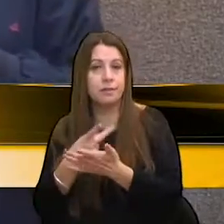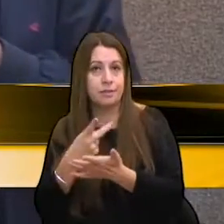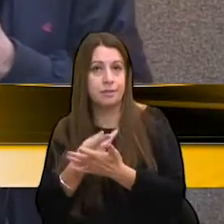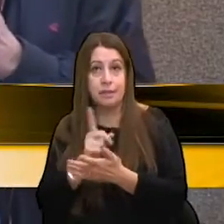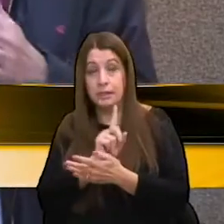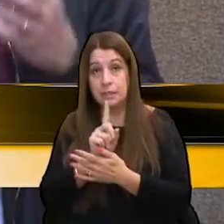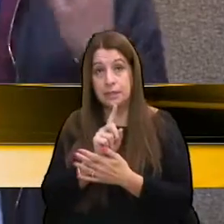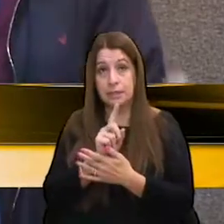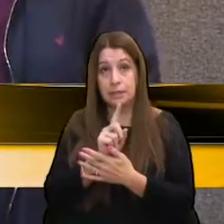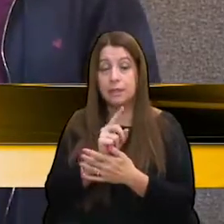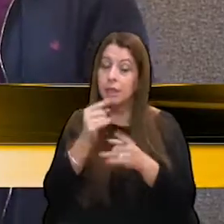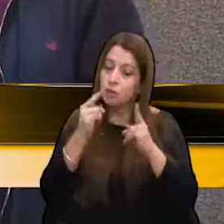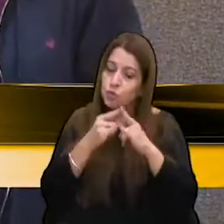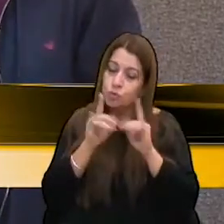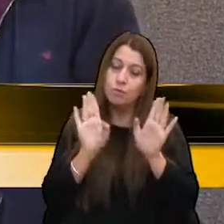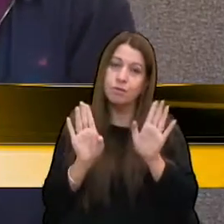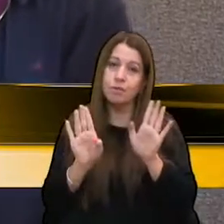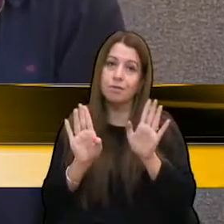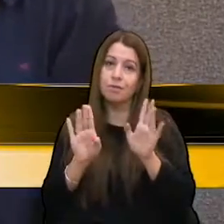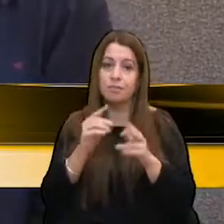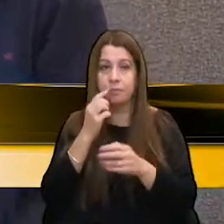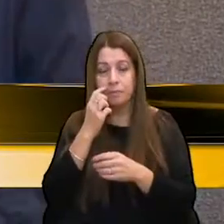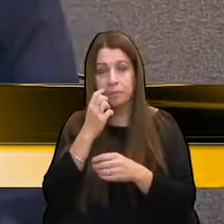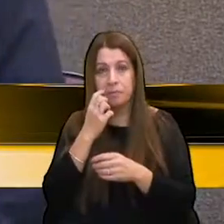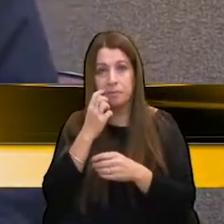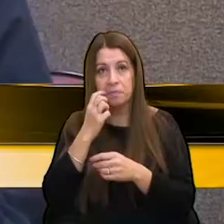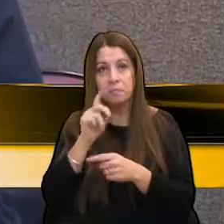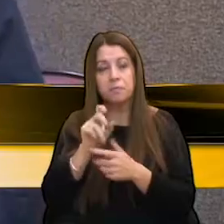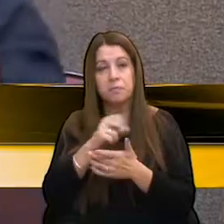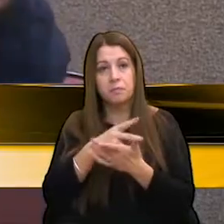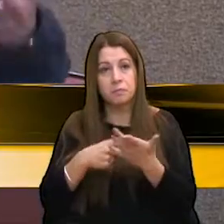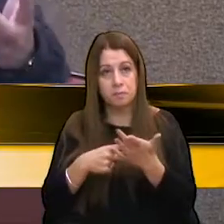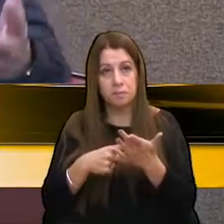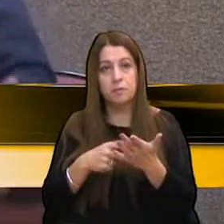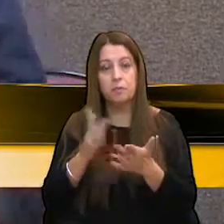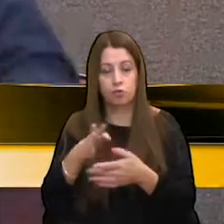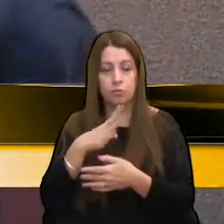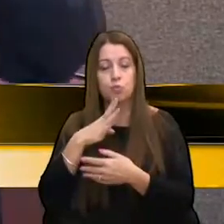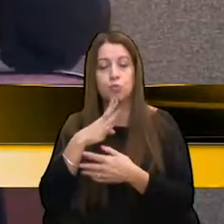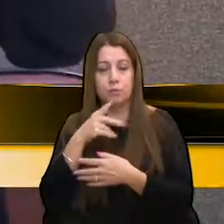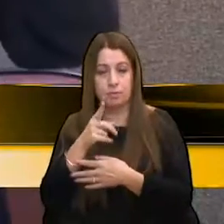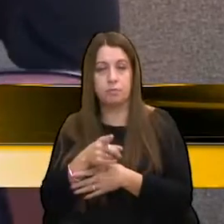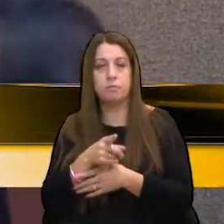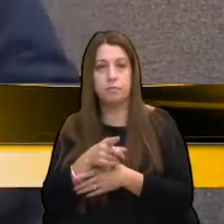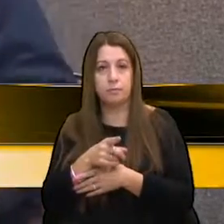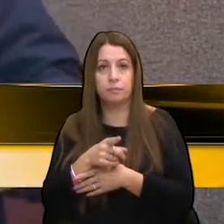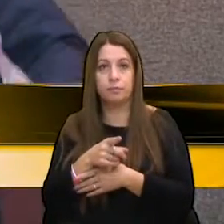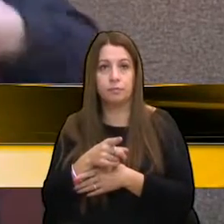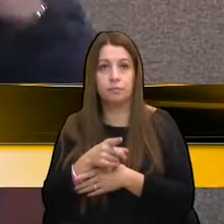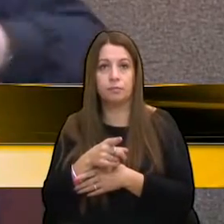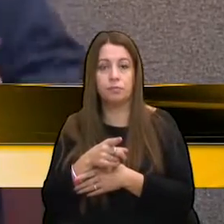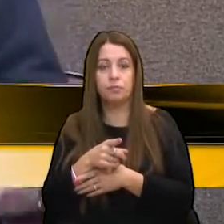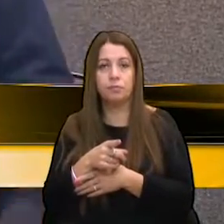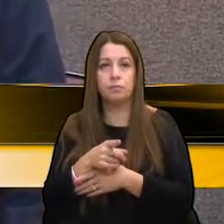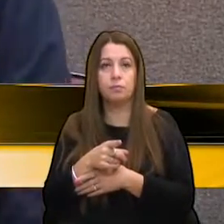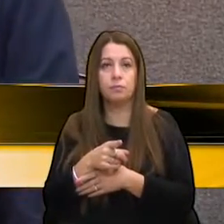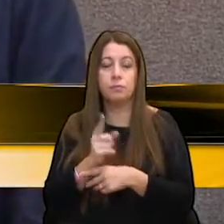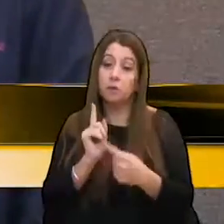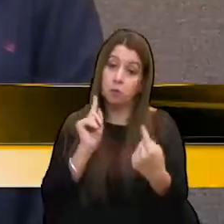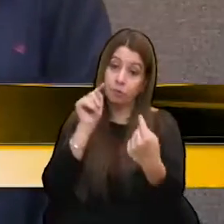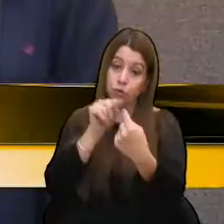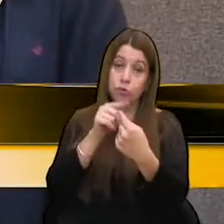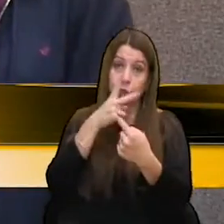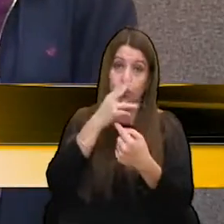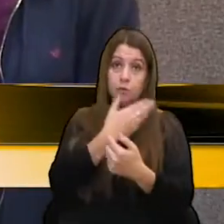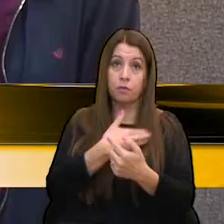de uma forma institucional. Esse projeto eu já conhecia e justamente vem em contra